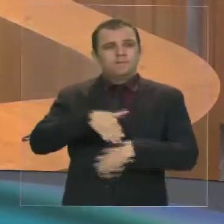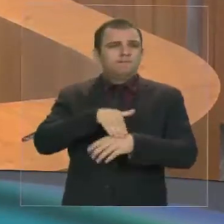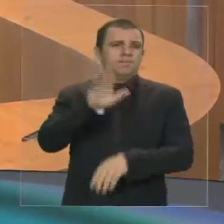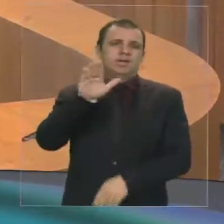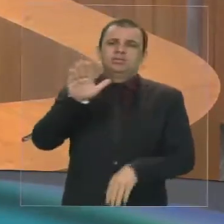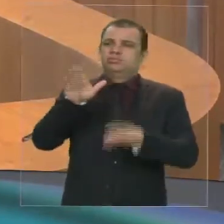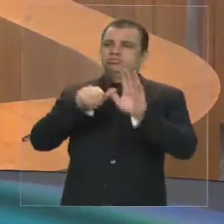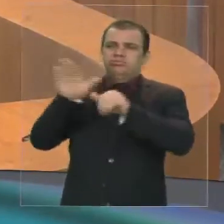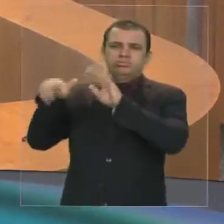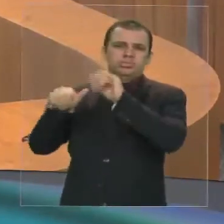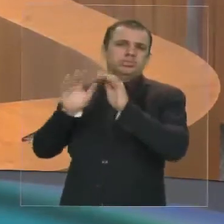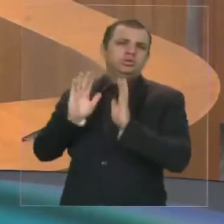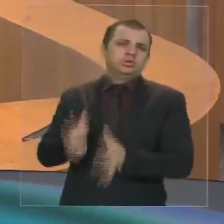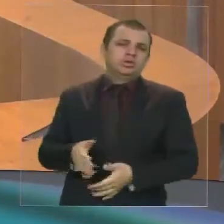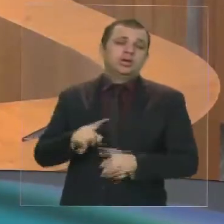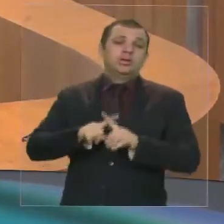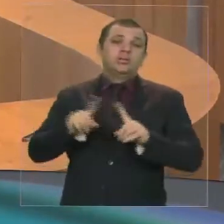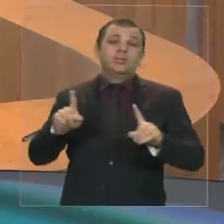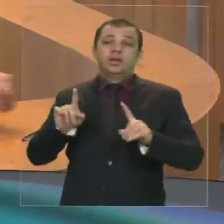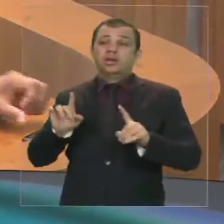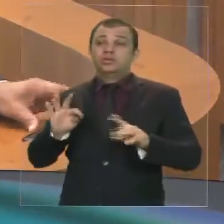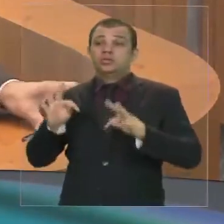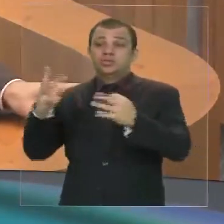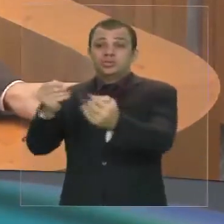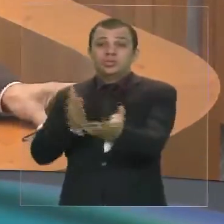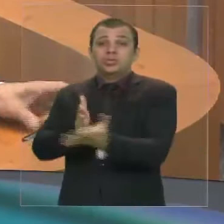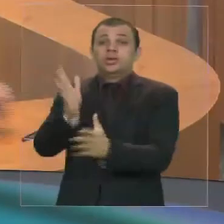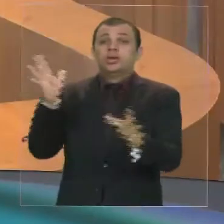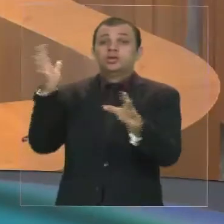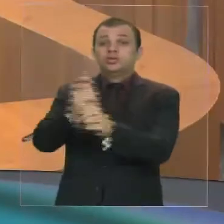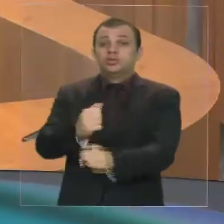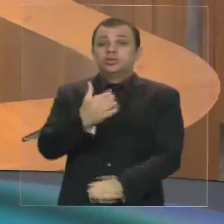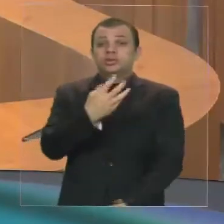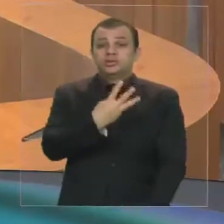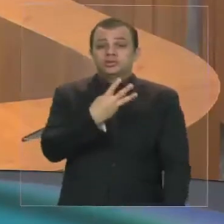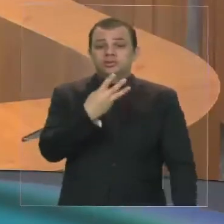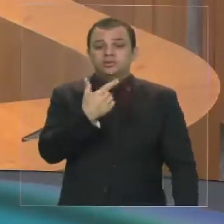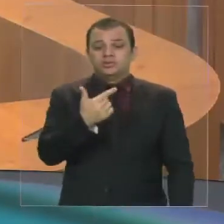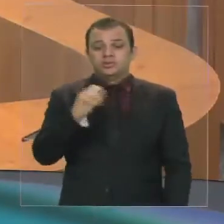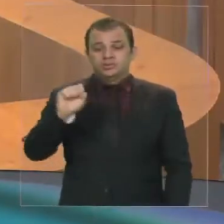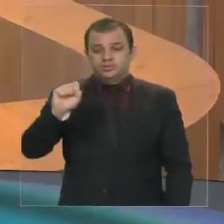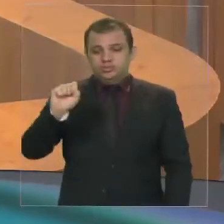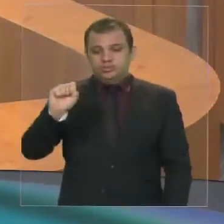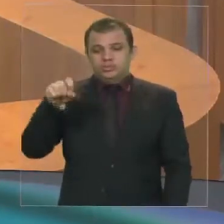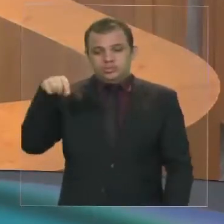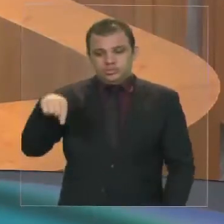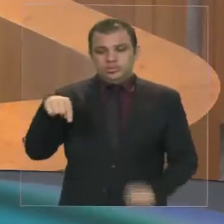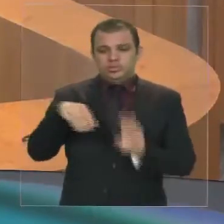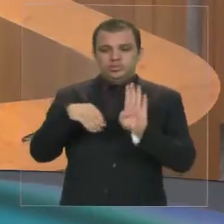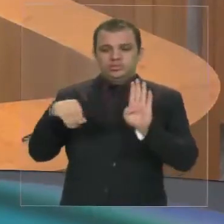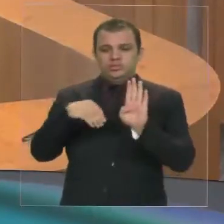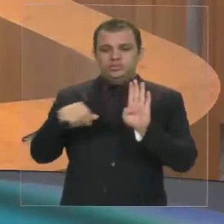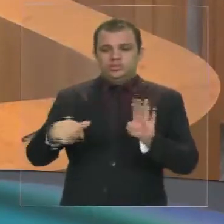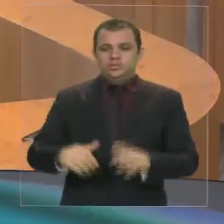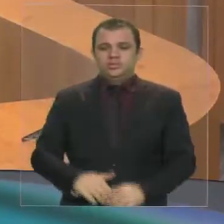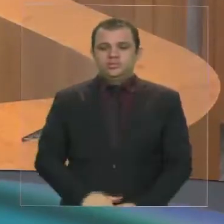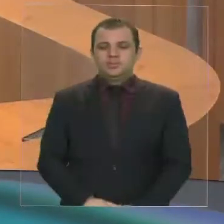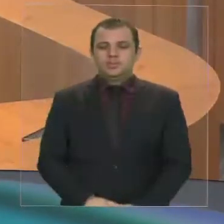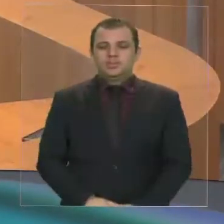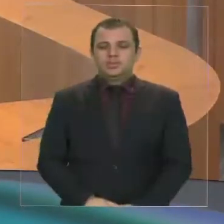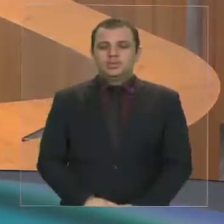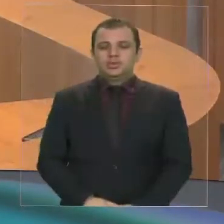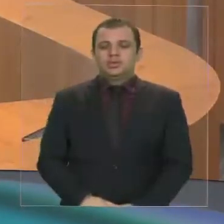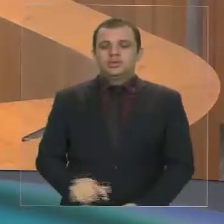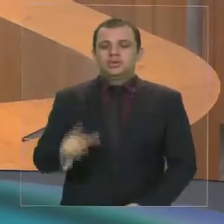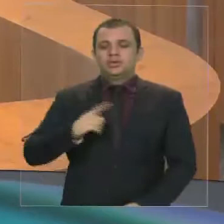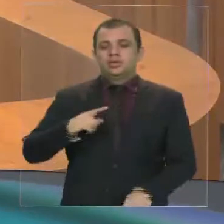de aprovados é de 328 na cidade de Barreirinhas. E ao ser solidário, prestar apoio à